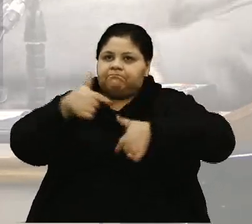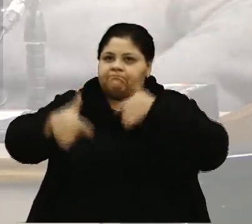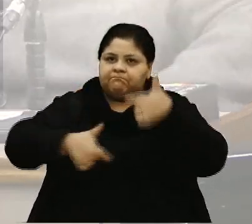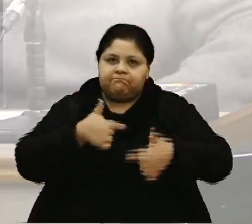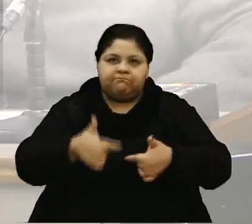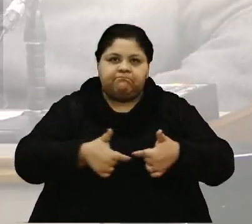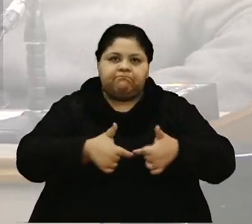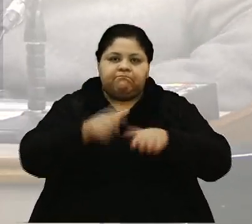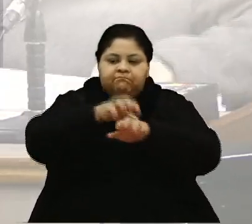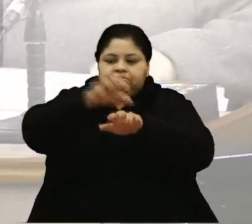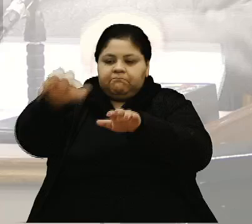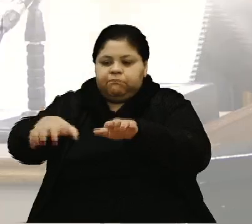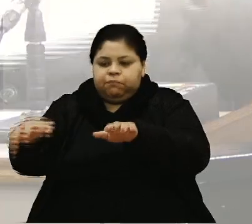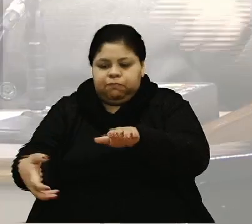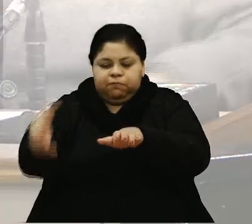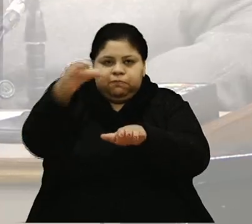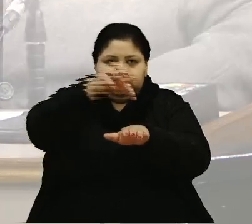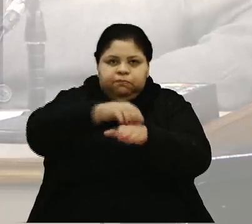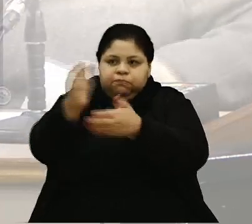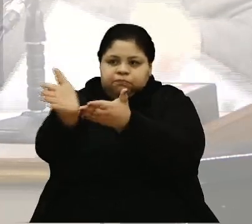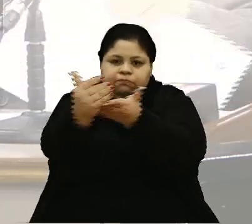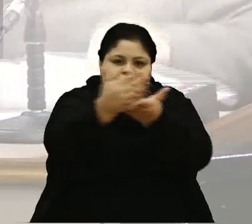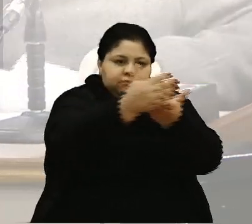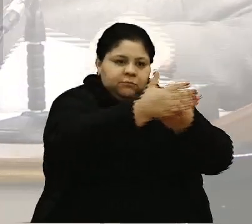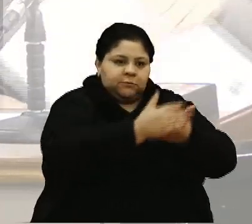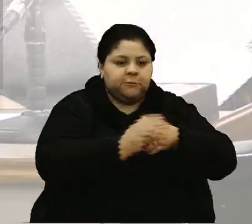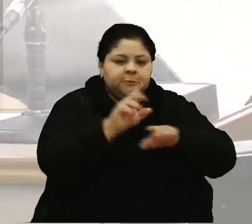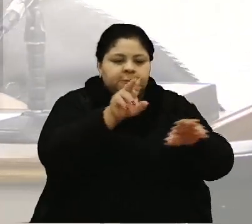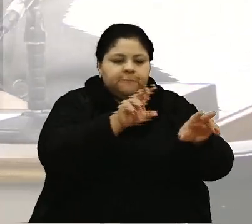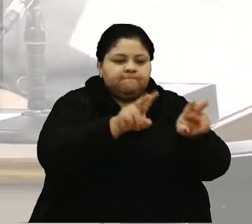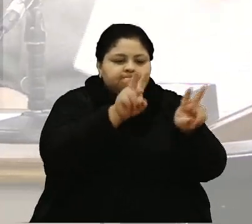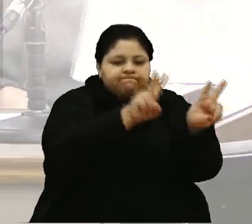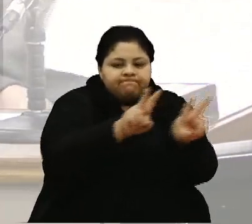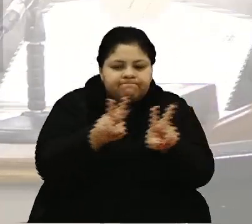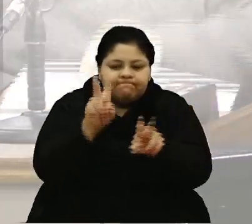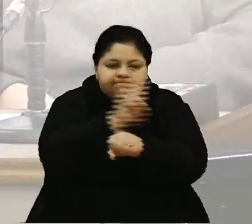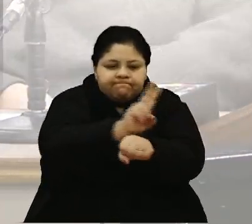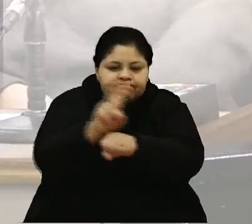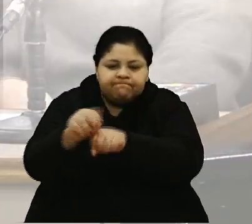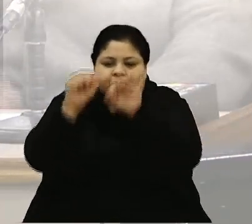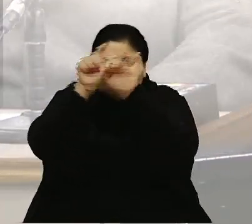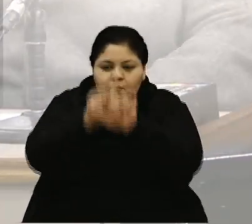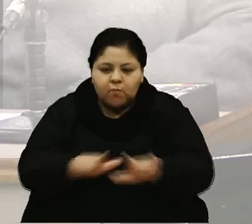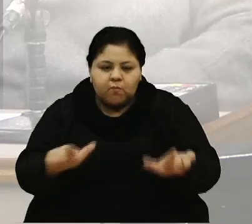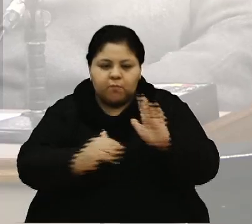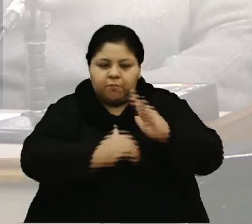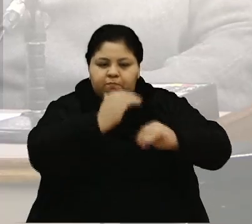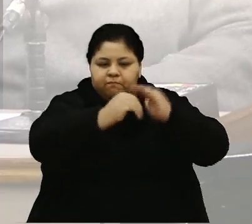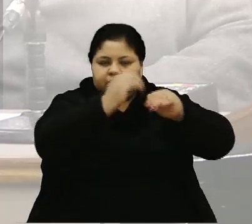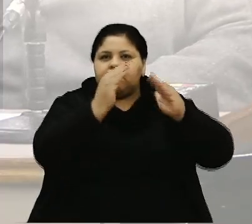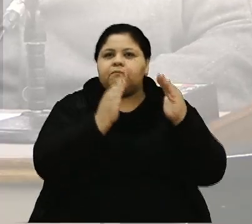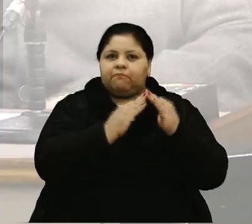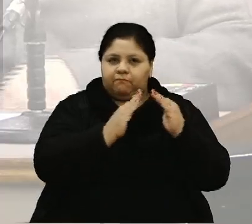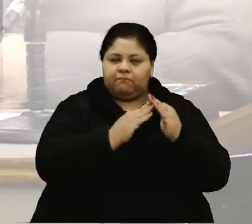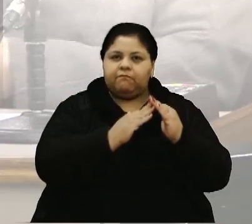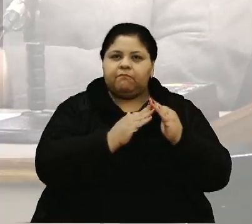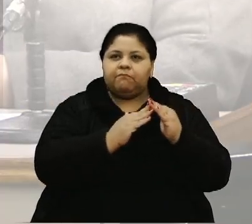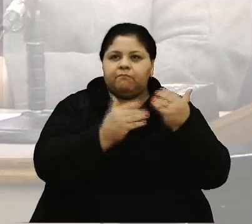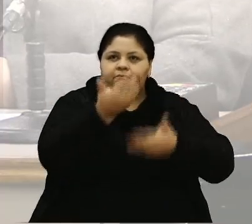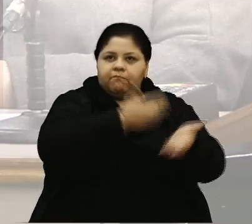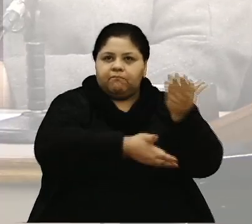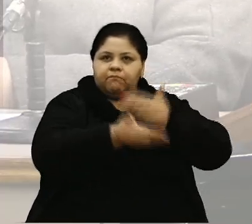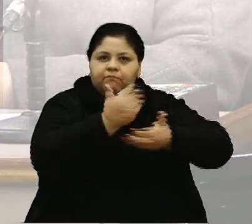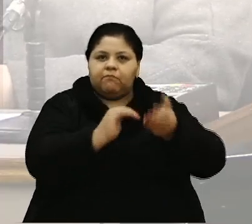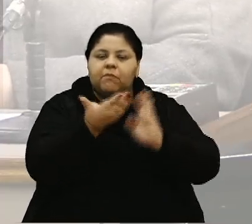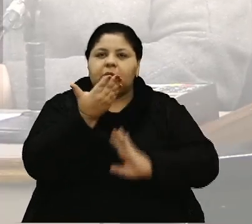carga, descarga, arrecadação, triagem de donativos, seja na limpeza e reconstrução de casas, no atendimento a